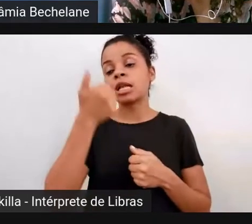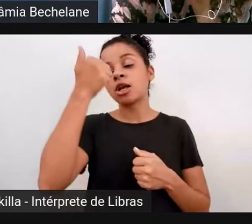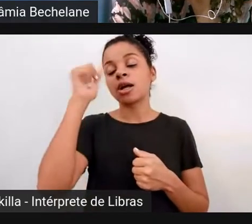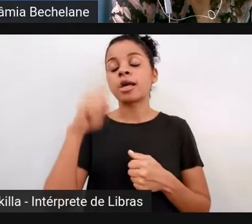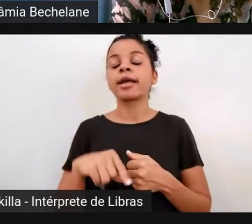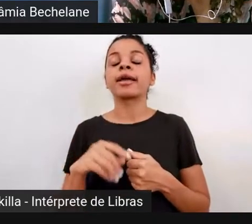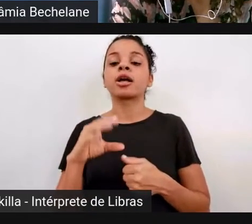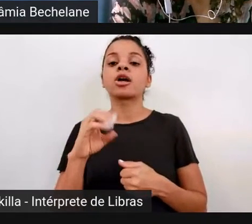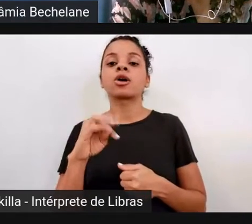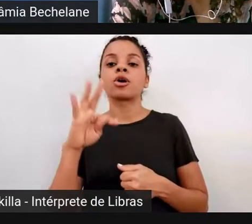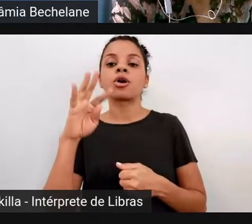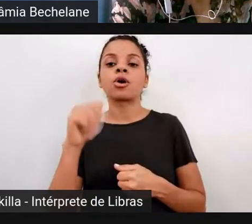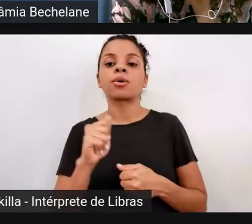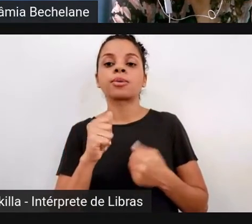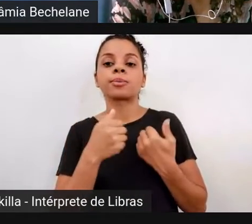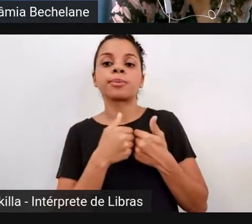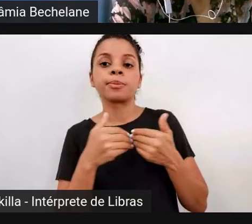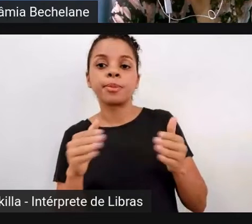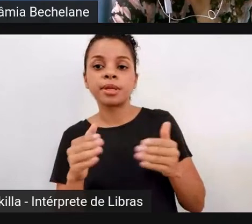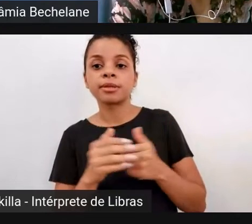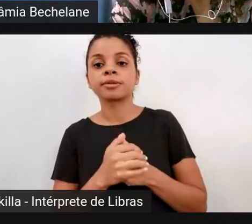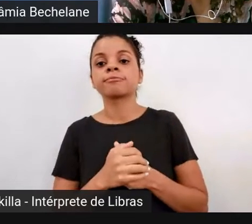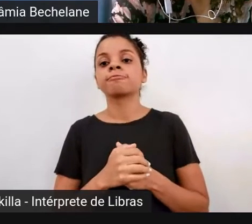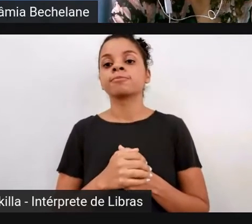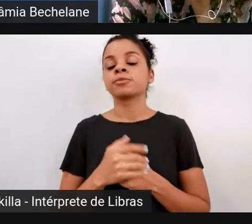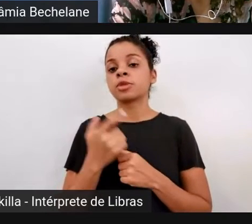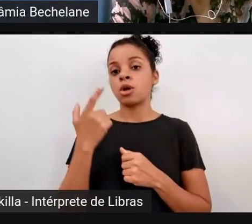antes disso, a questão do financiamento